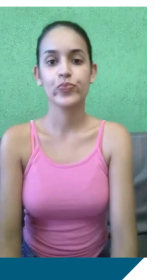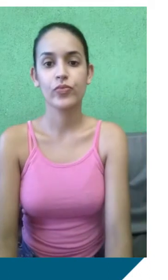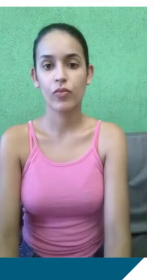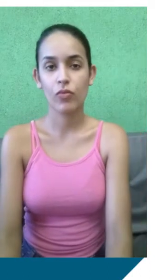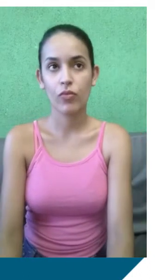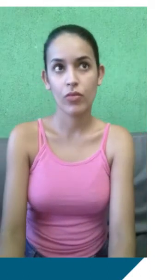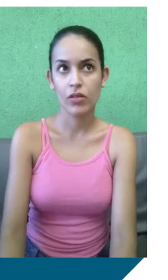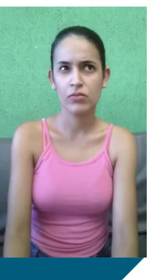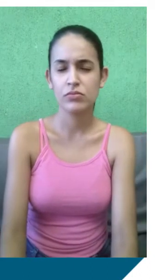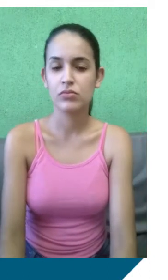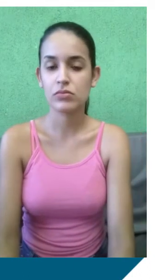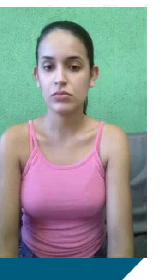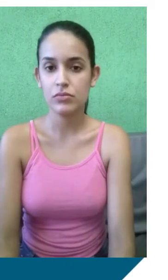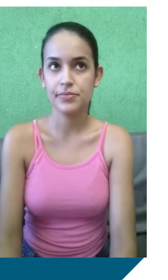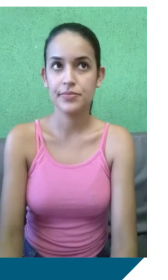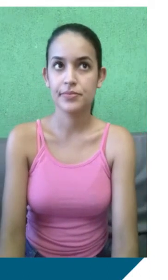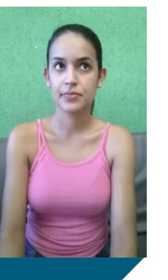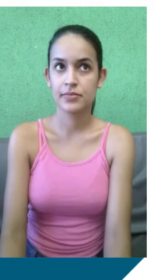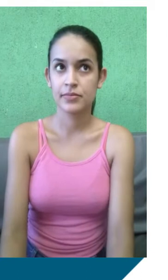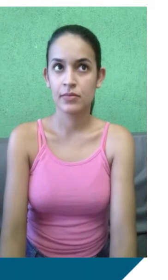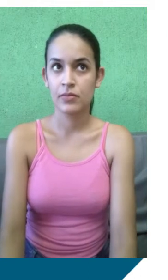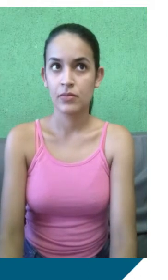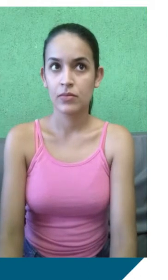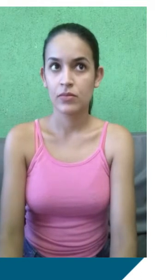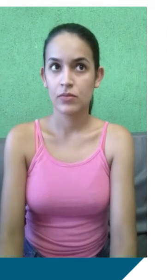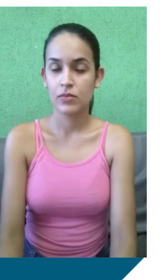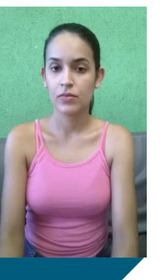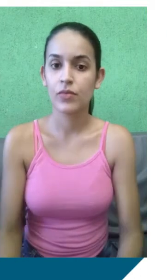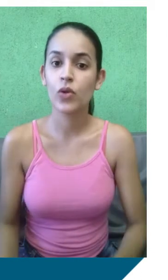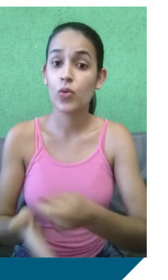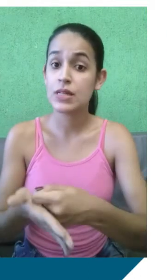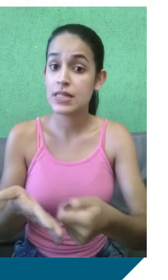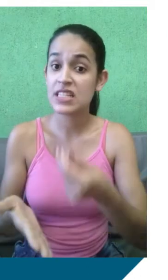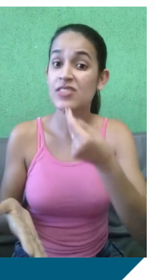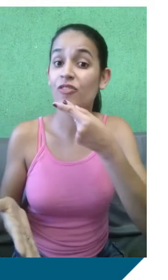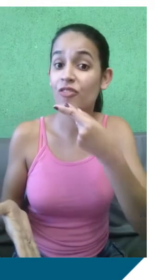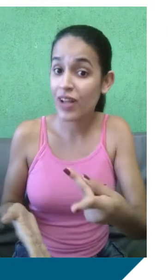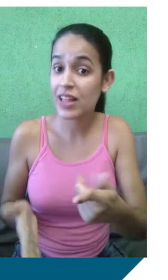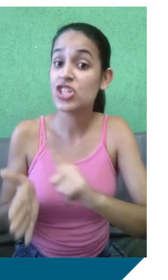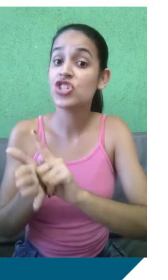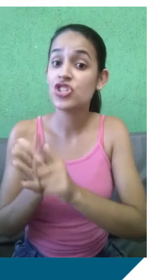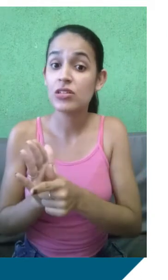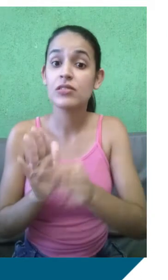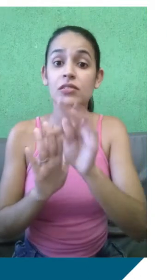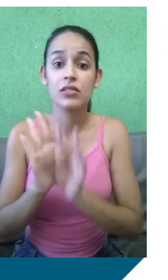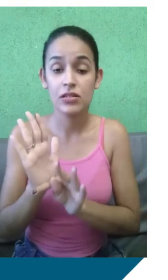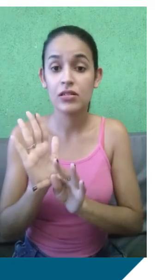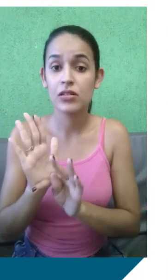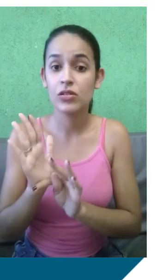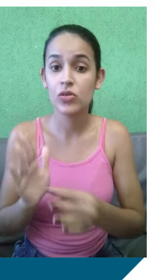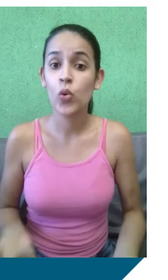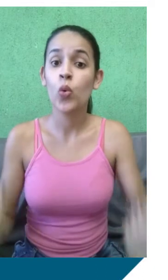cantora, destacando-se a composição dos álbuns. No enunciado, afirma-se que os gêneros textuais se